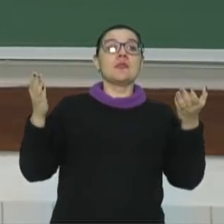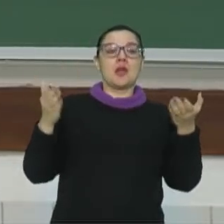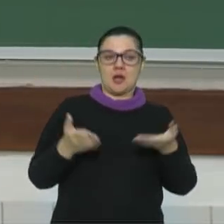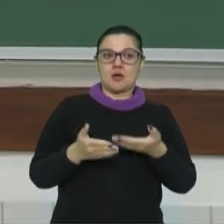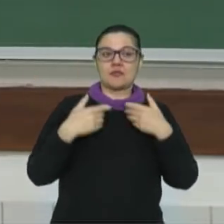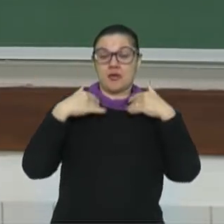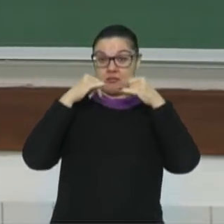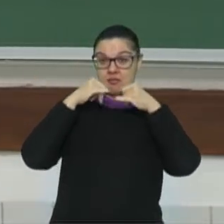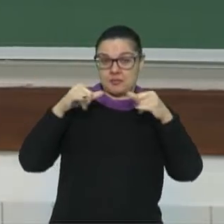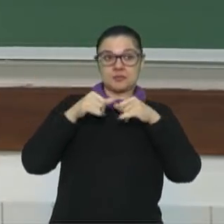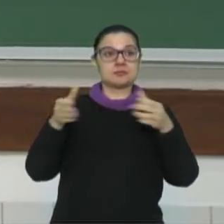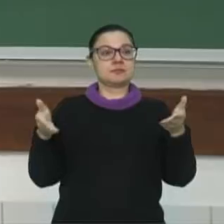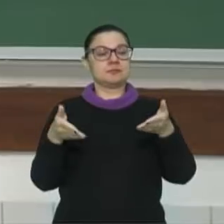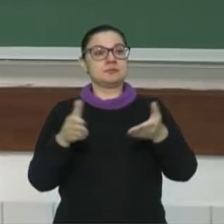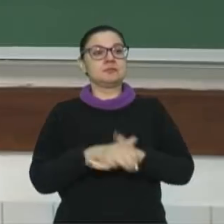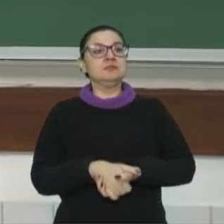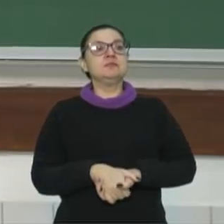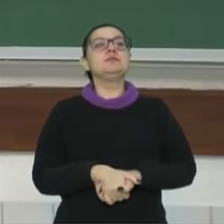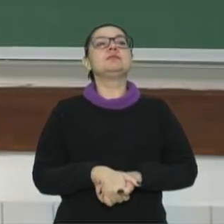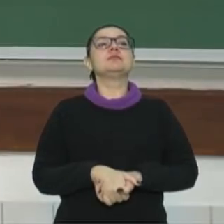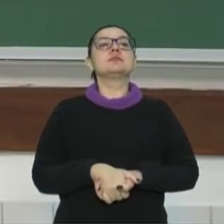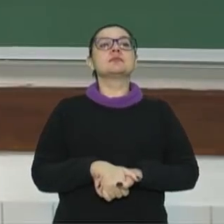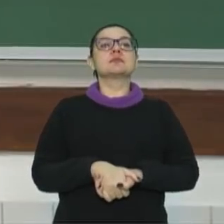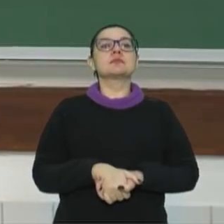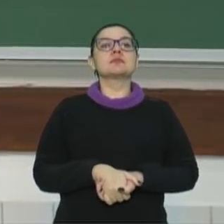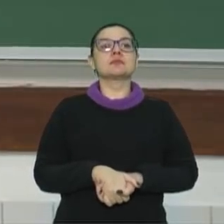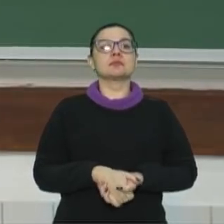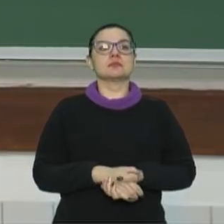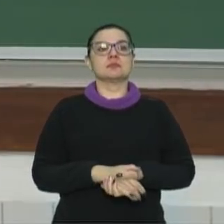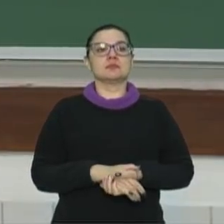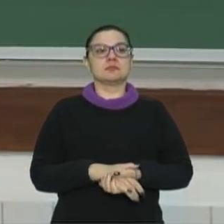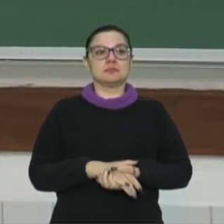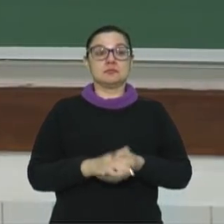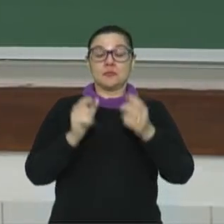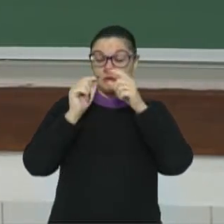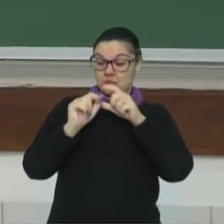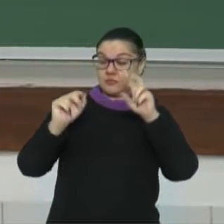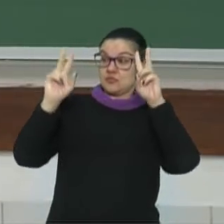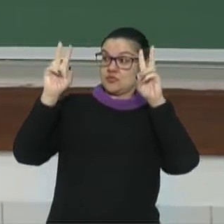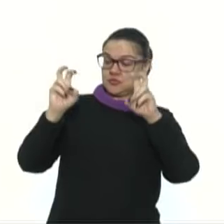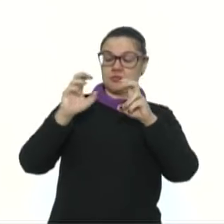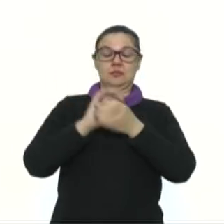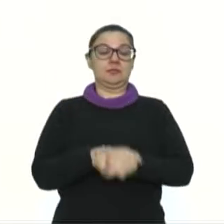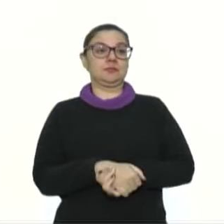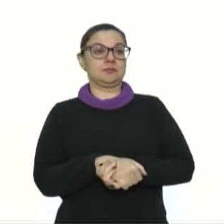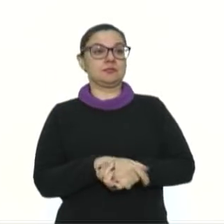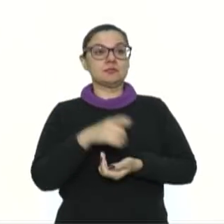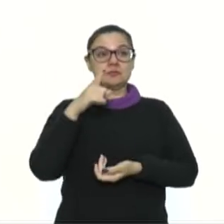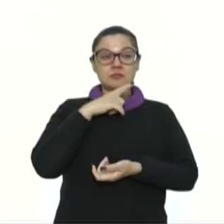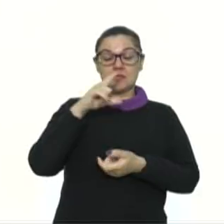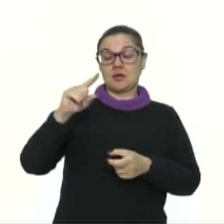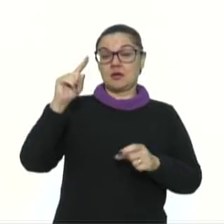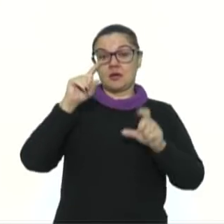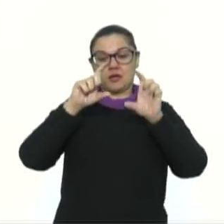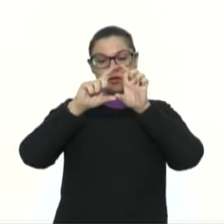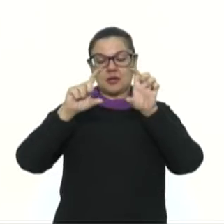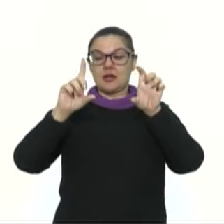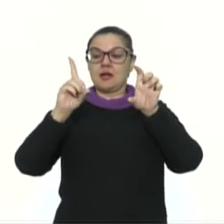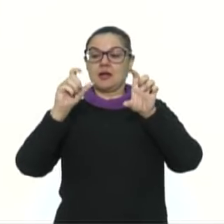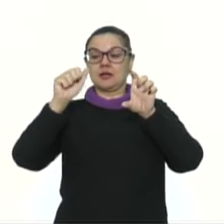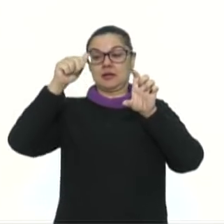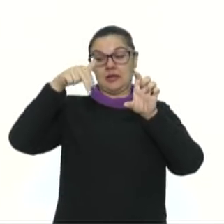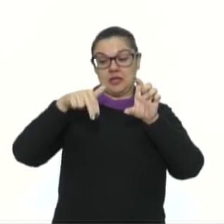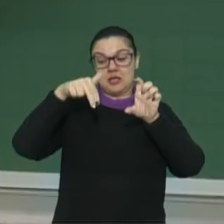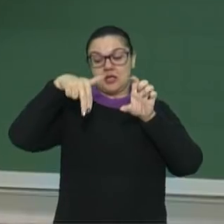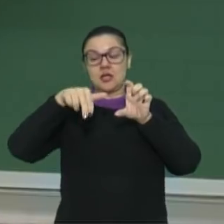nossa reportagem agora no aspecto verbal. Veja que você tem um título. Você tem a Dan Novak, que